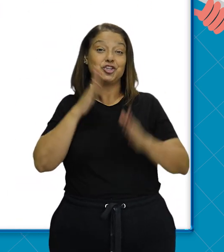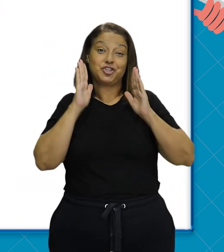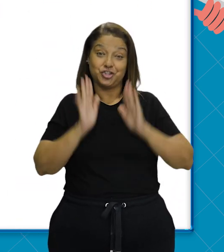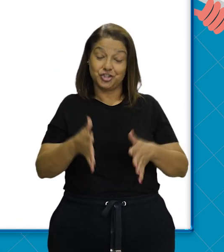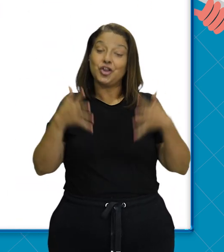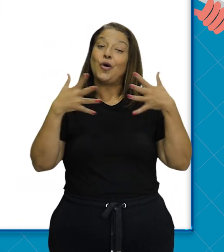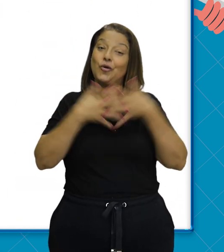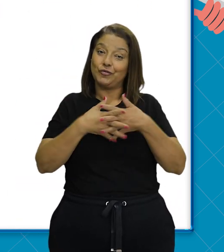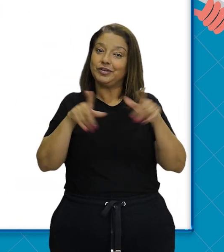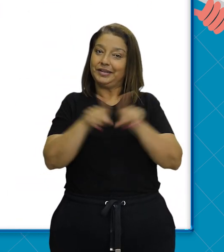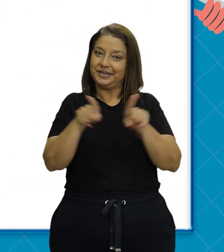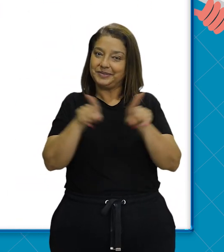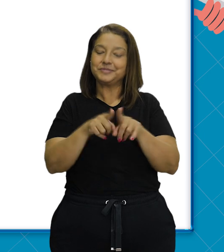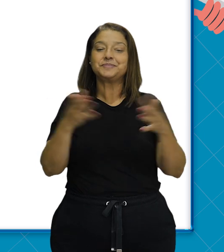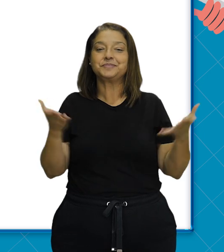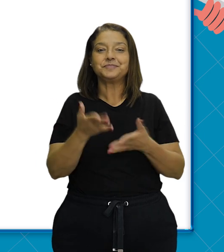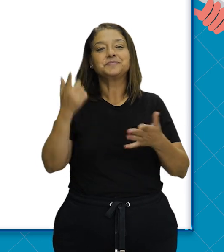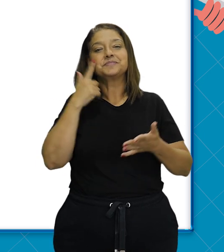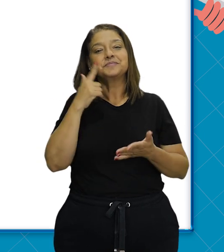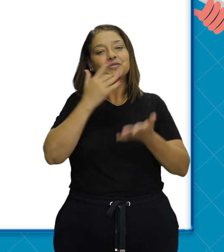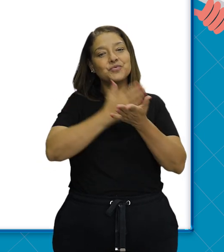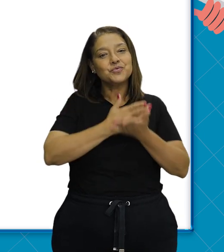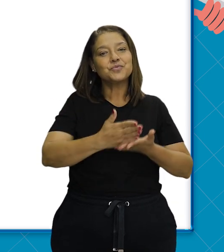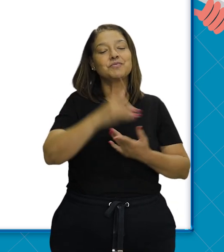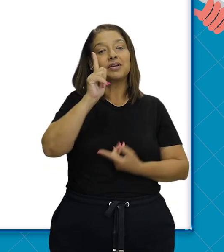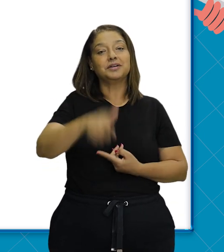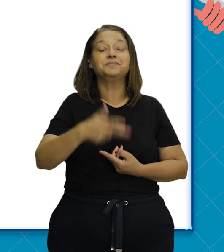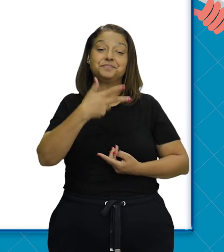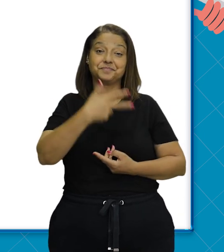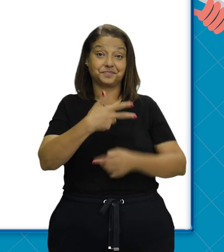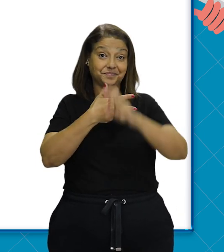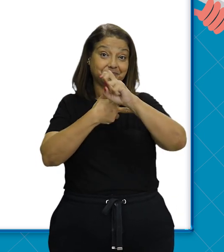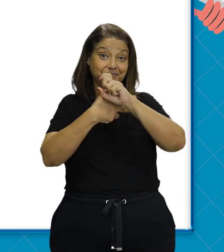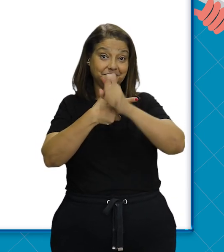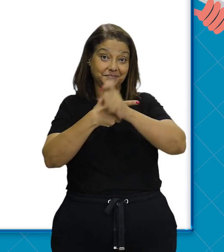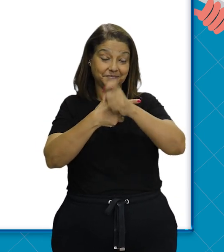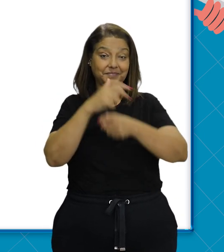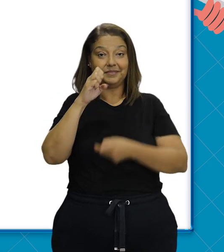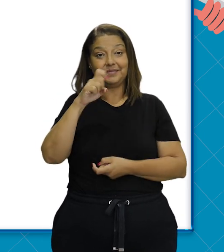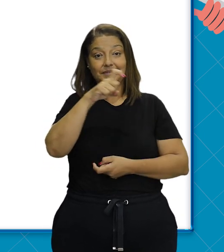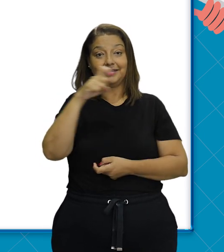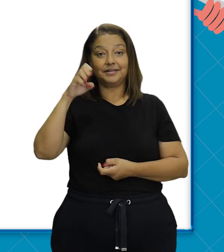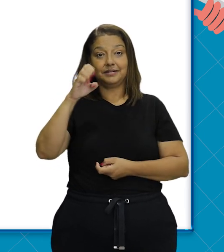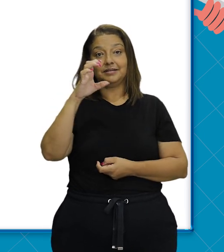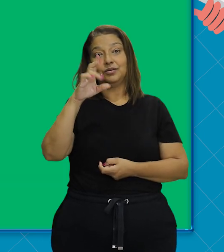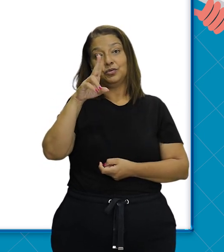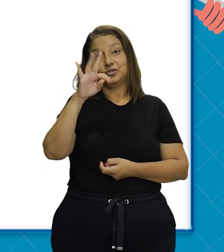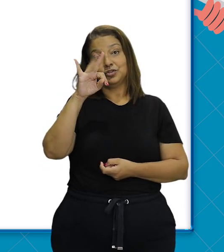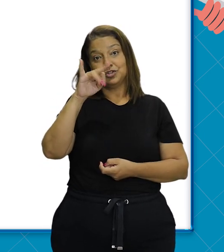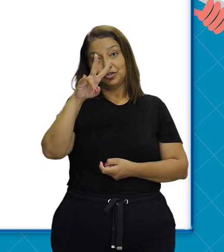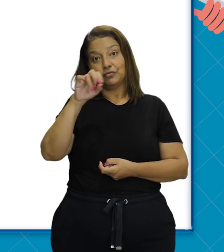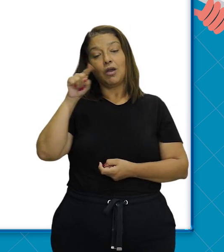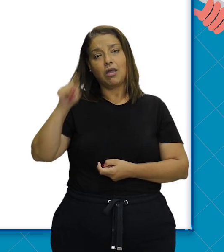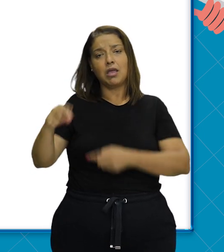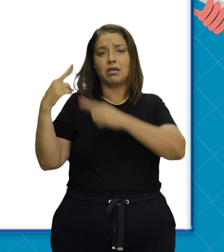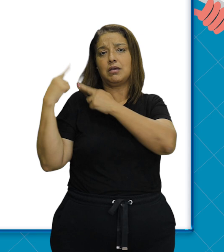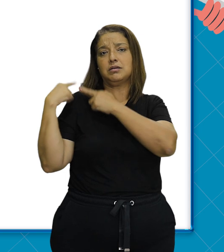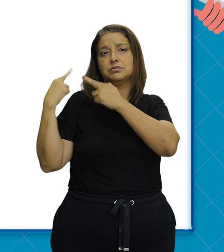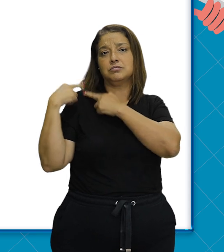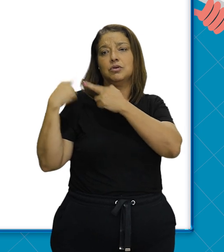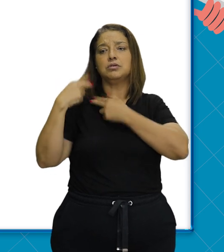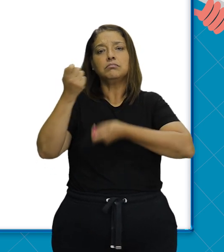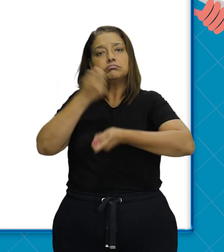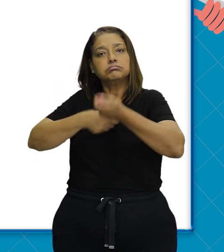confundiu também por muito tempo. Vamos começar falando do poder executivo. Sucintamente, esse poder é responsável